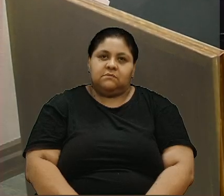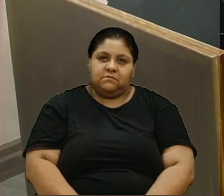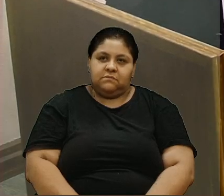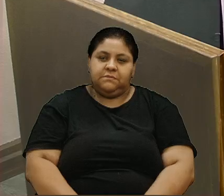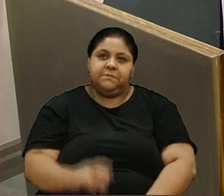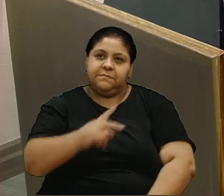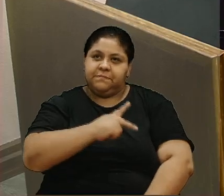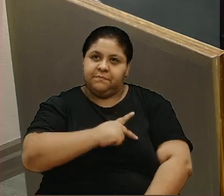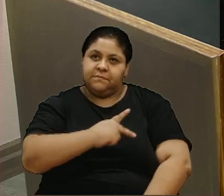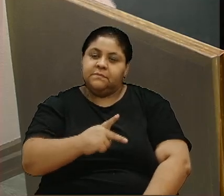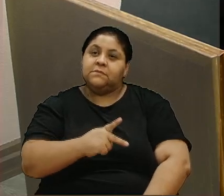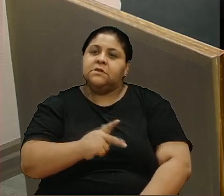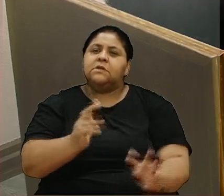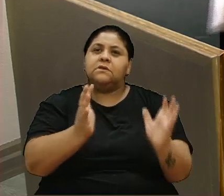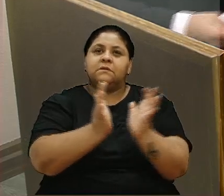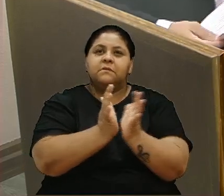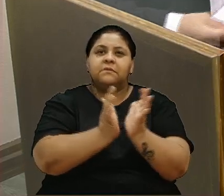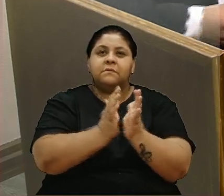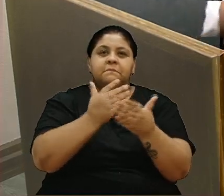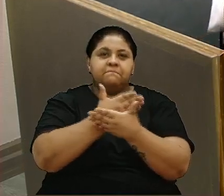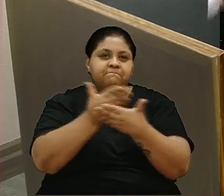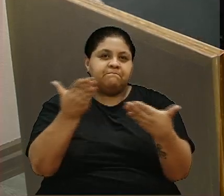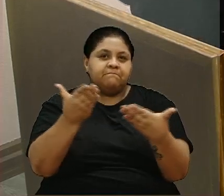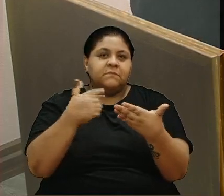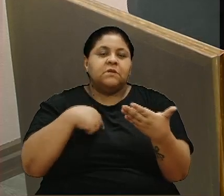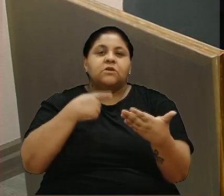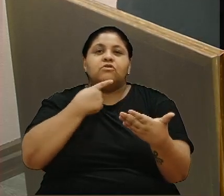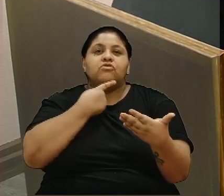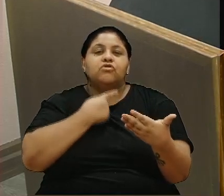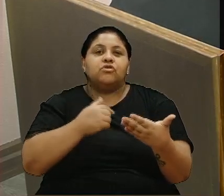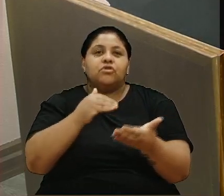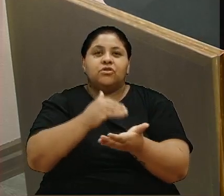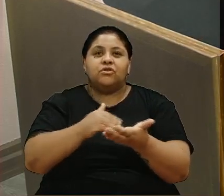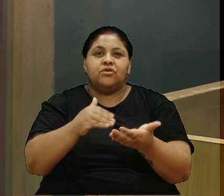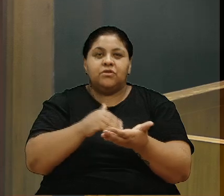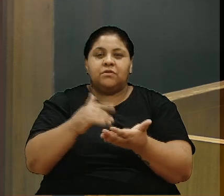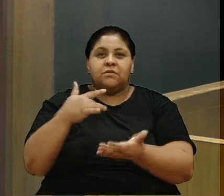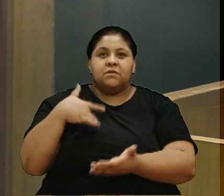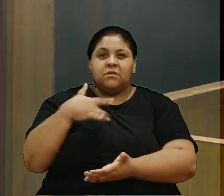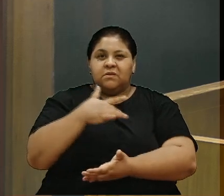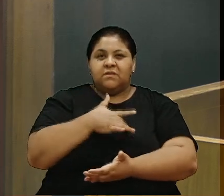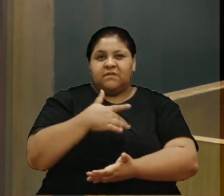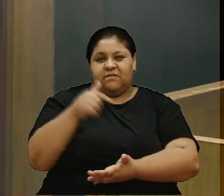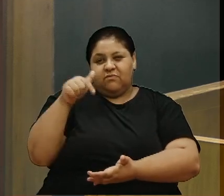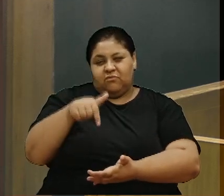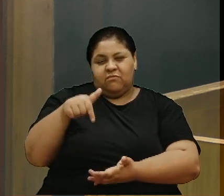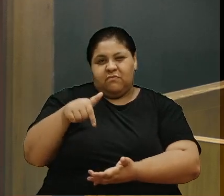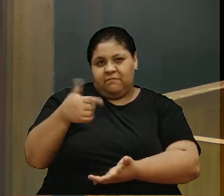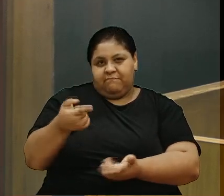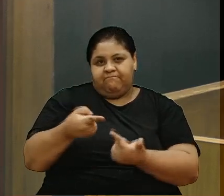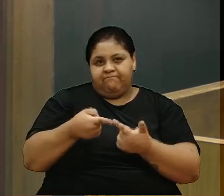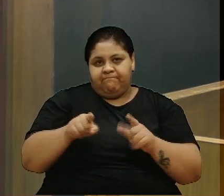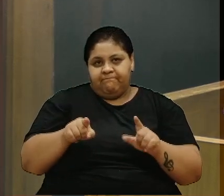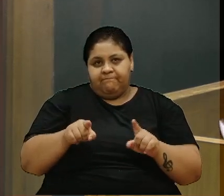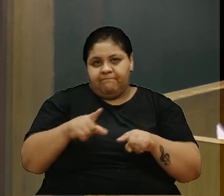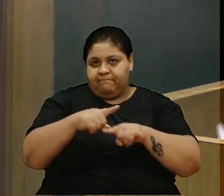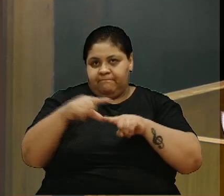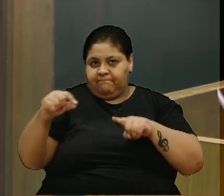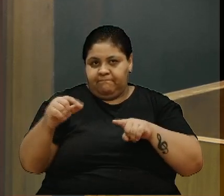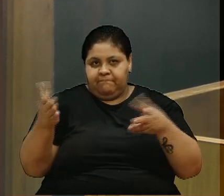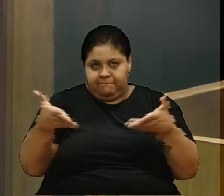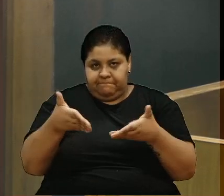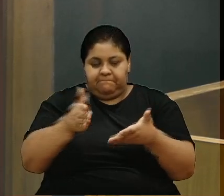Senhor presidente, nobres colegas aqui presentes, eu gostaria que o secretário de Saúde estivesse aqui, mas ele já se